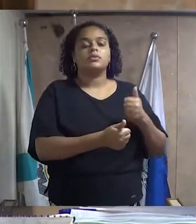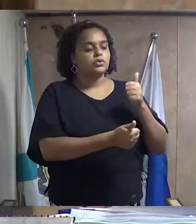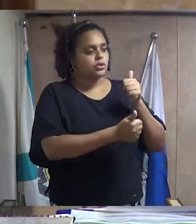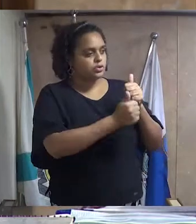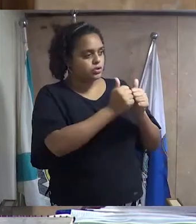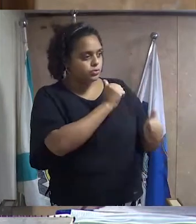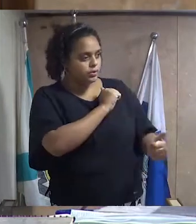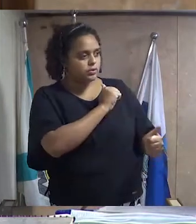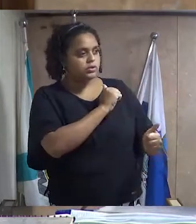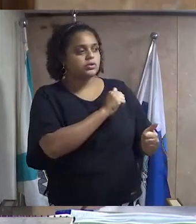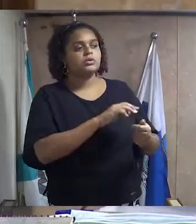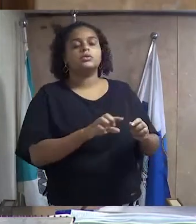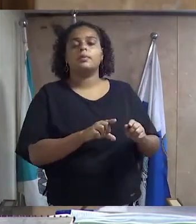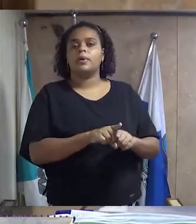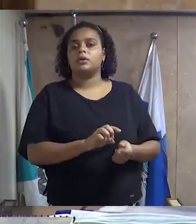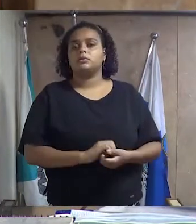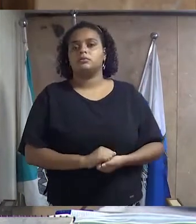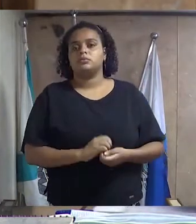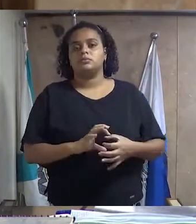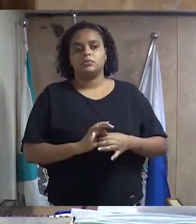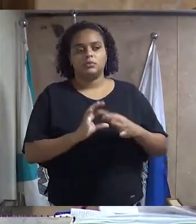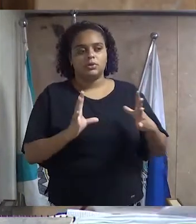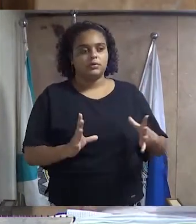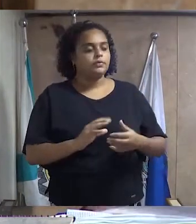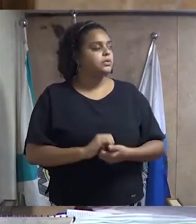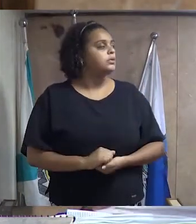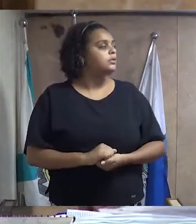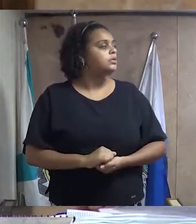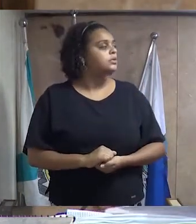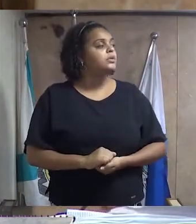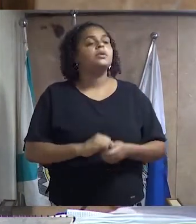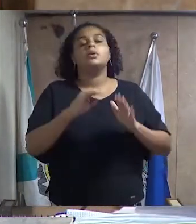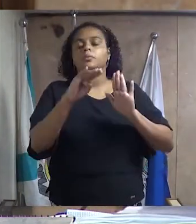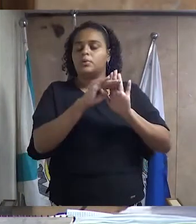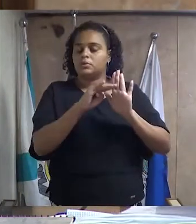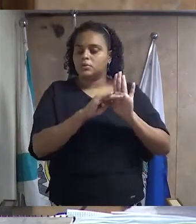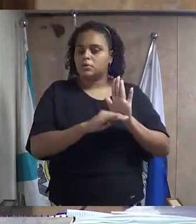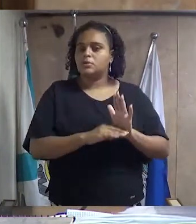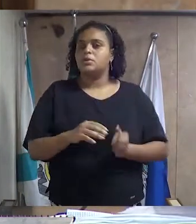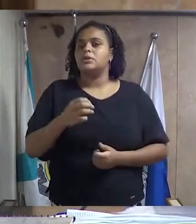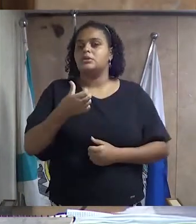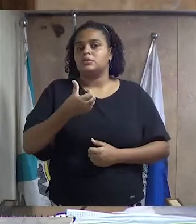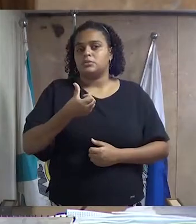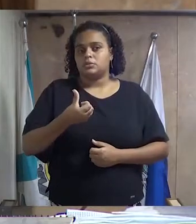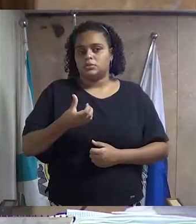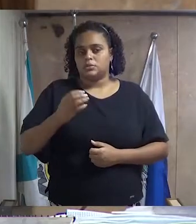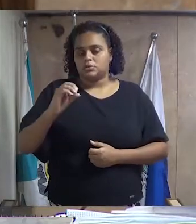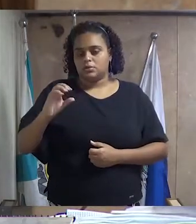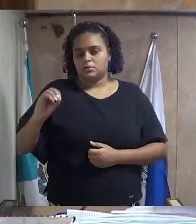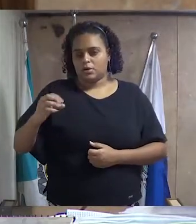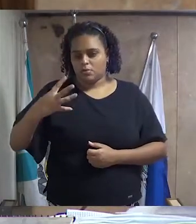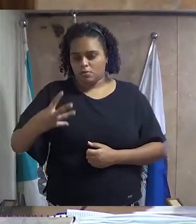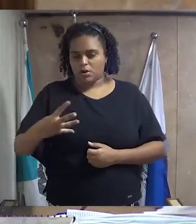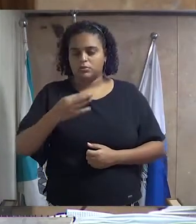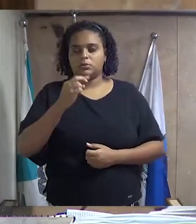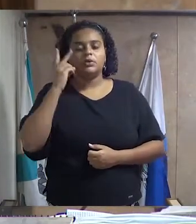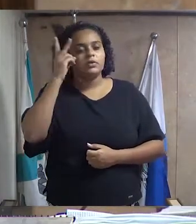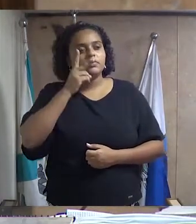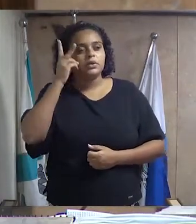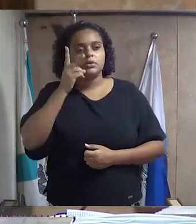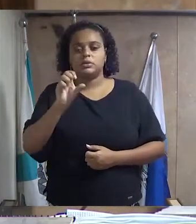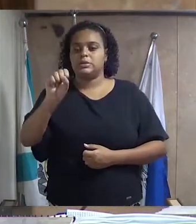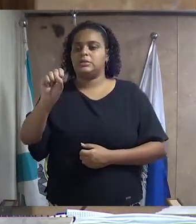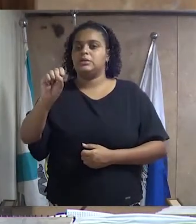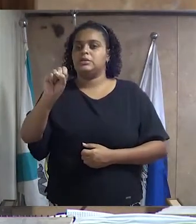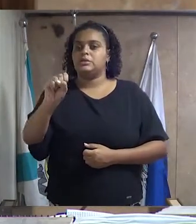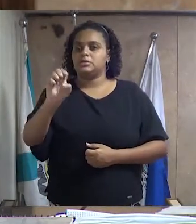Municipal de Transportes e Serviços Públicos. Processo 004-2021, do seu exercício do senhor